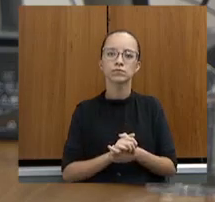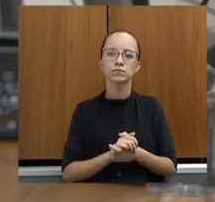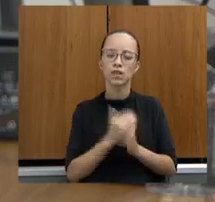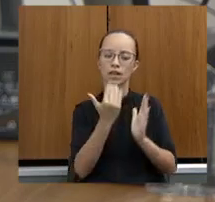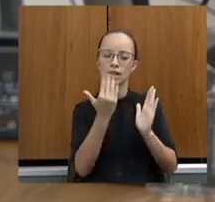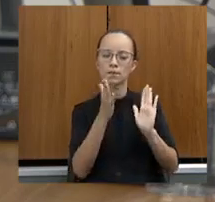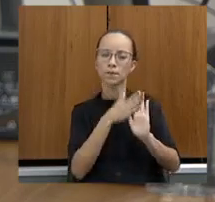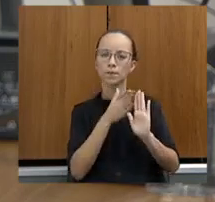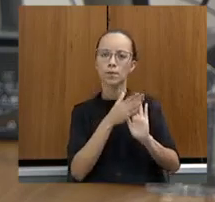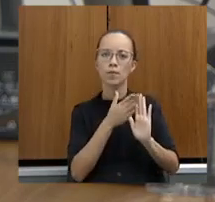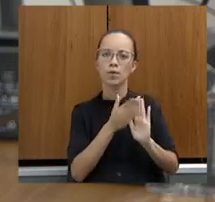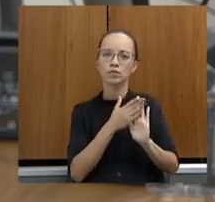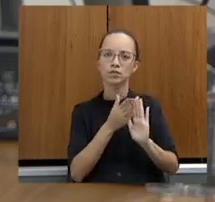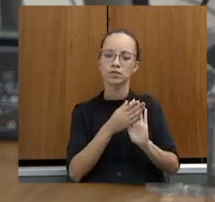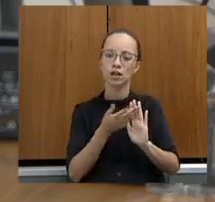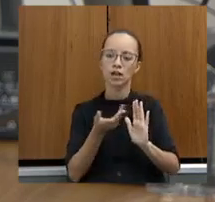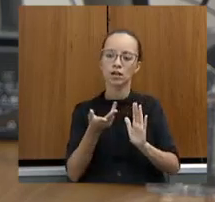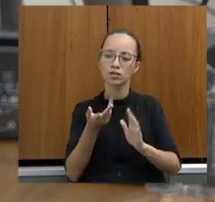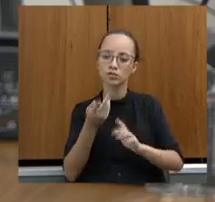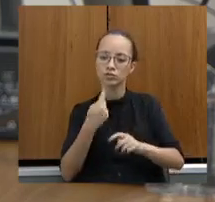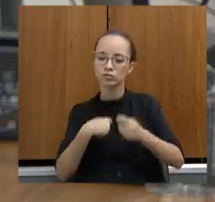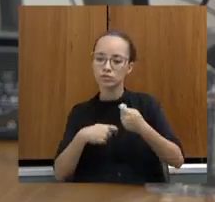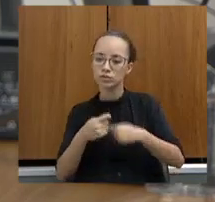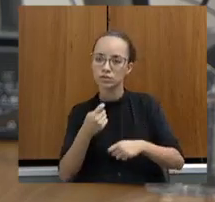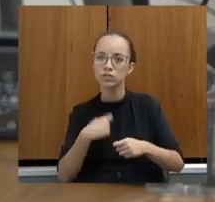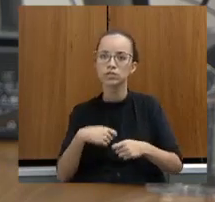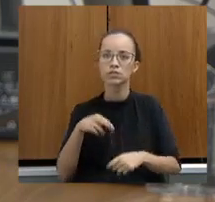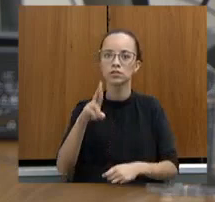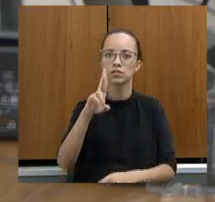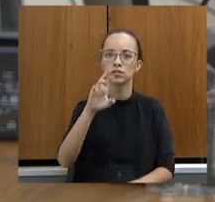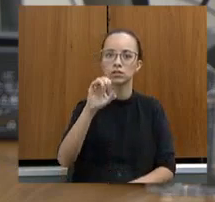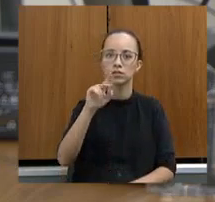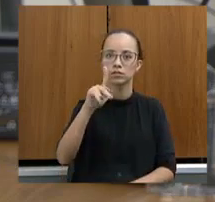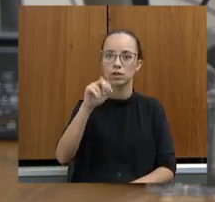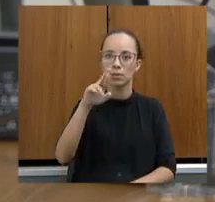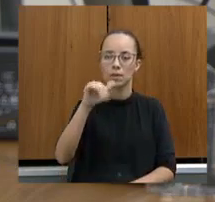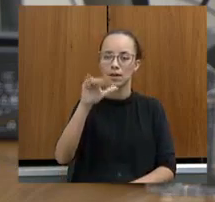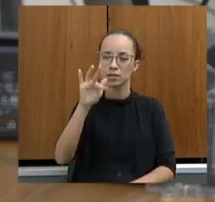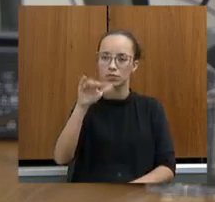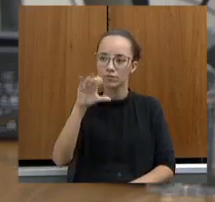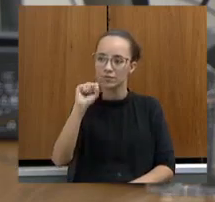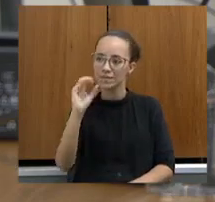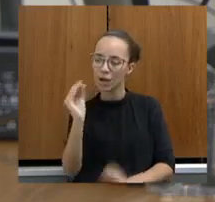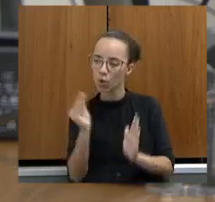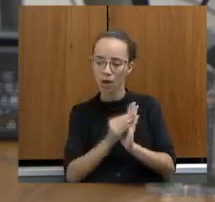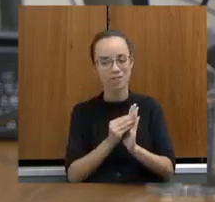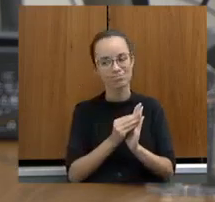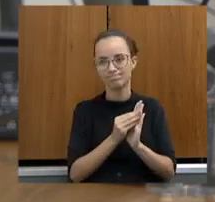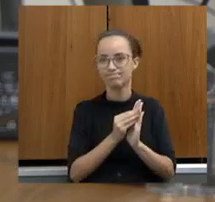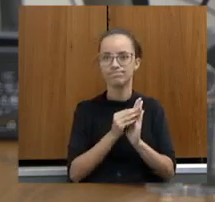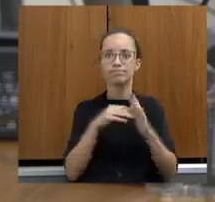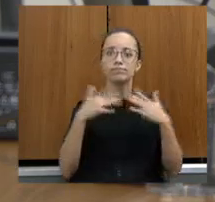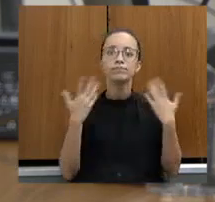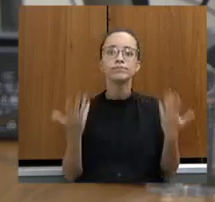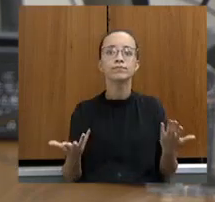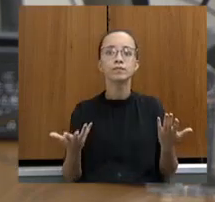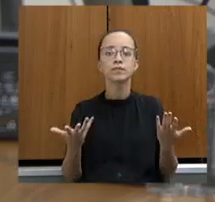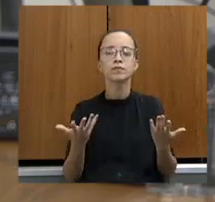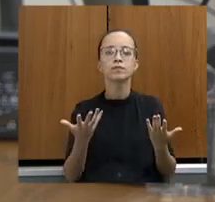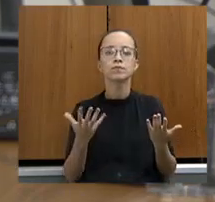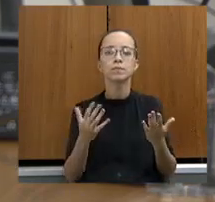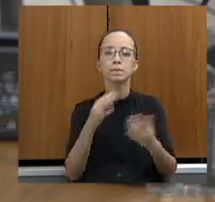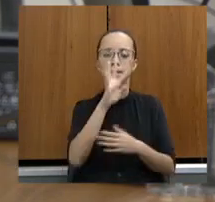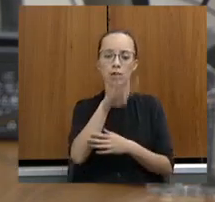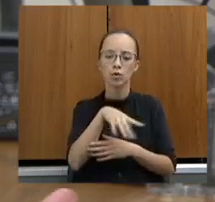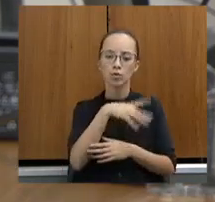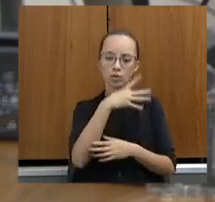propostas de negociação do regime de recuperação fiscal afirma isso para o senhor é Enfim então o cronograma